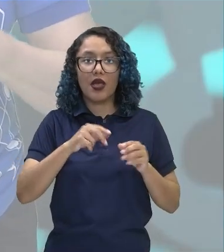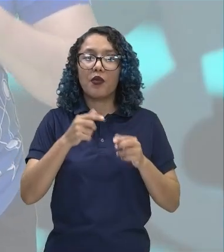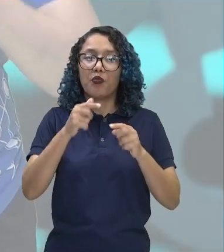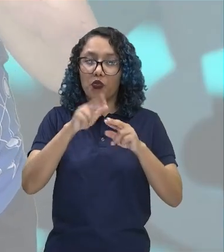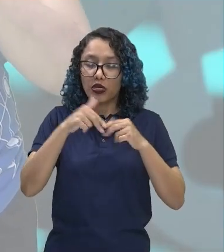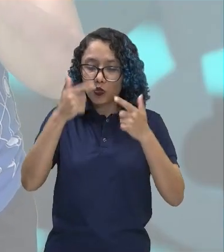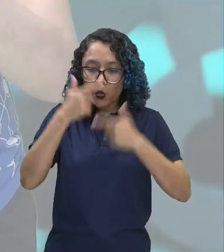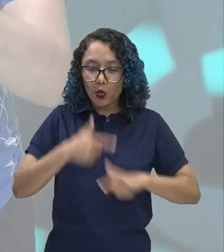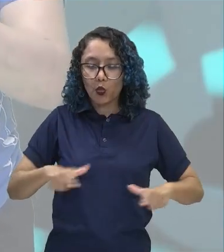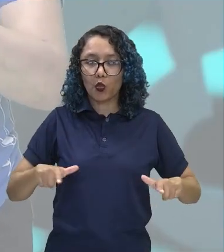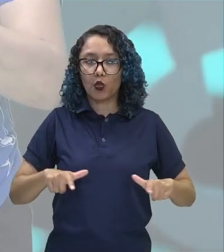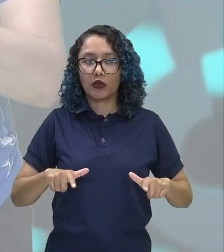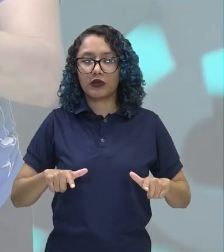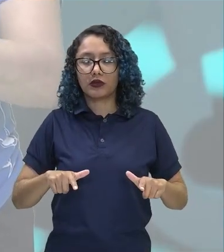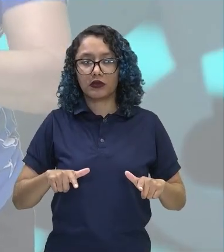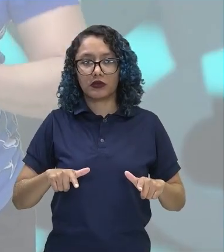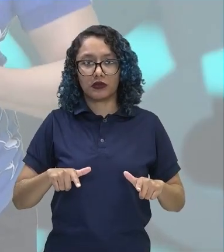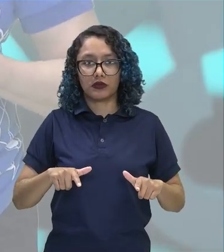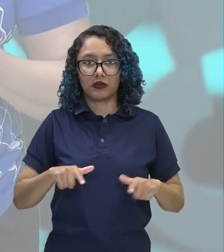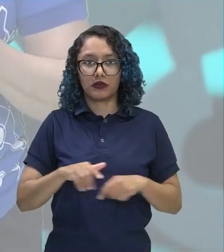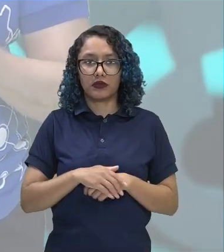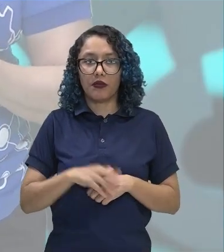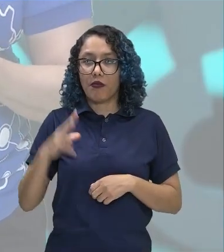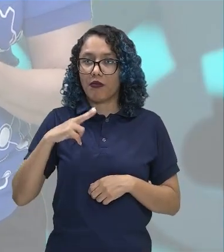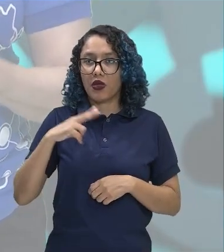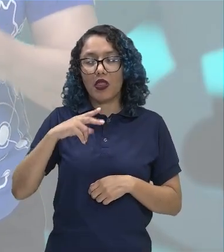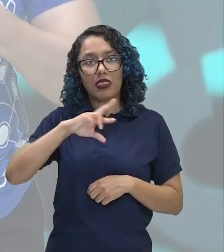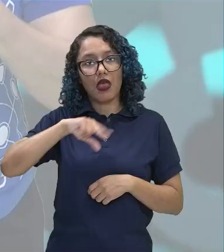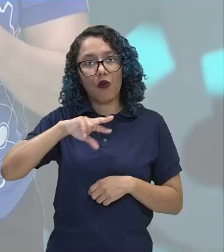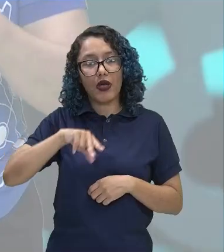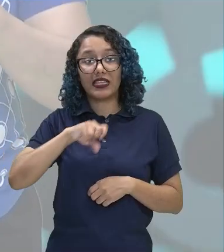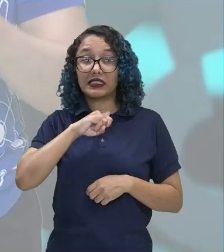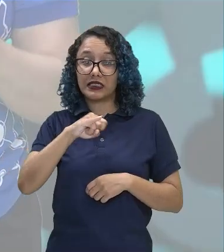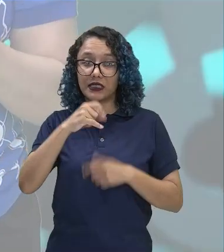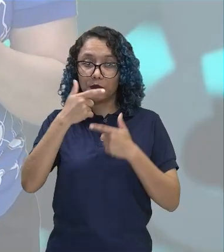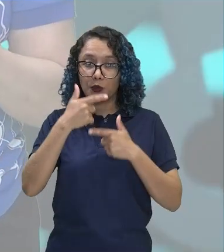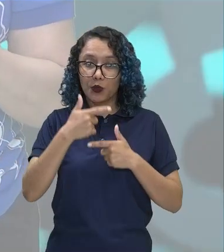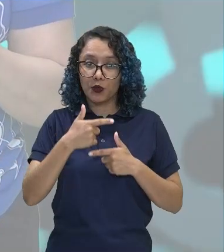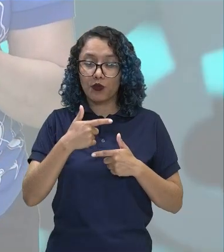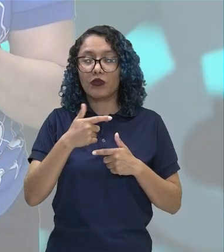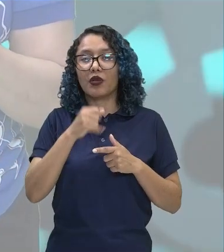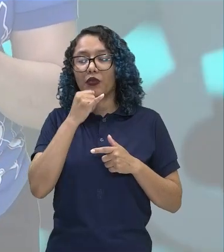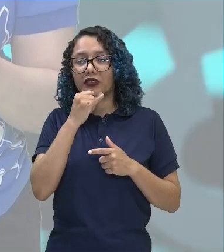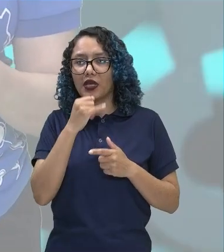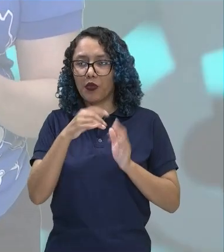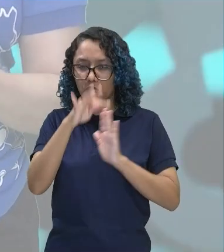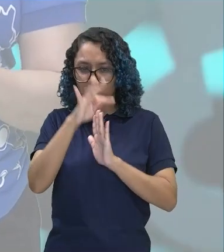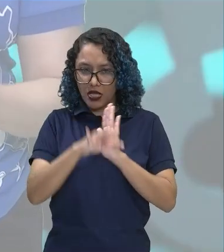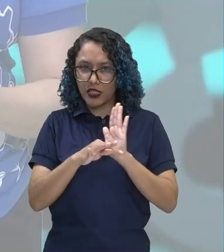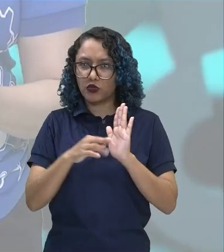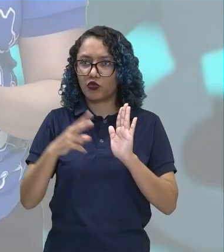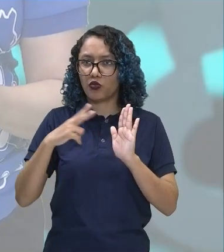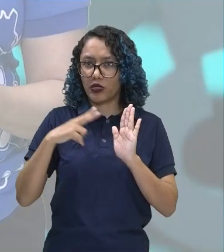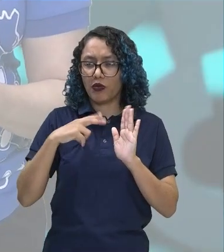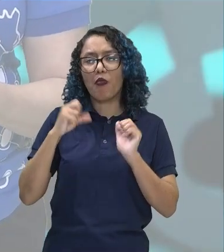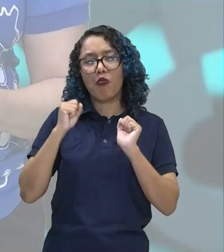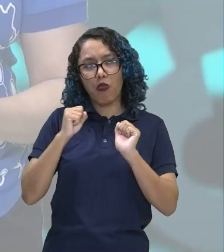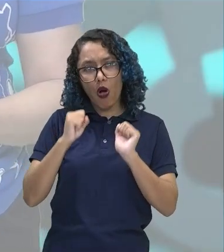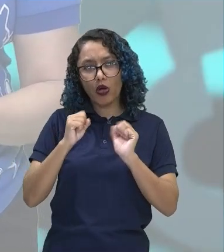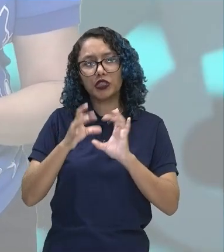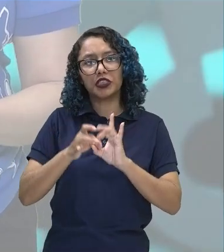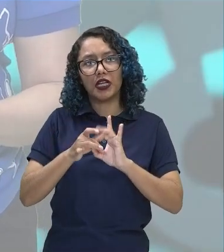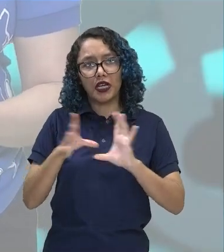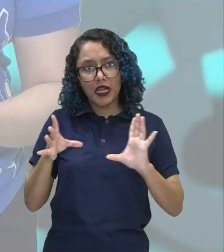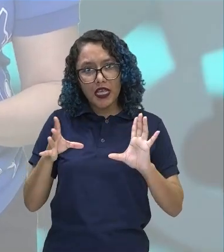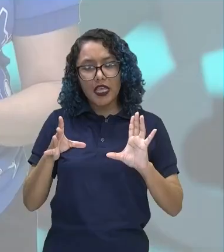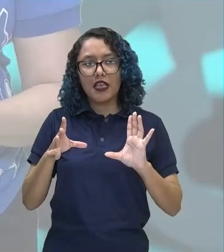eu vou, né, posso falar algo ali que é só meu, né? Mas quando é impessoal,